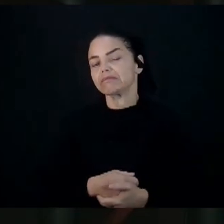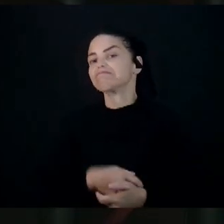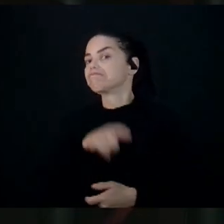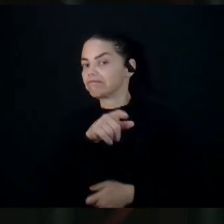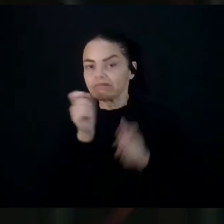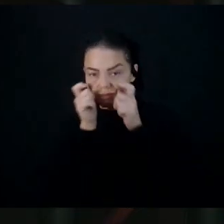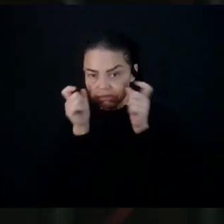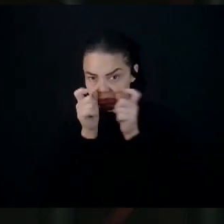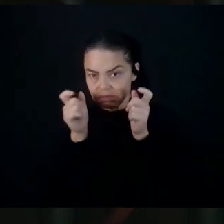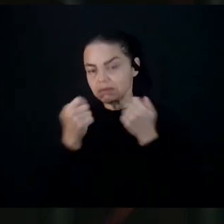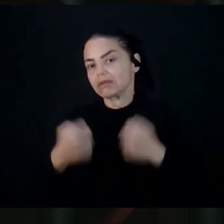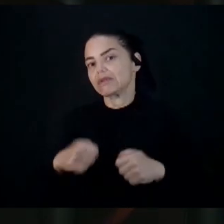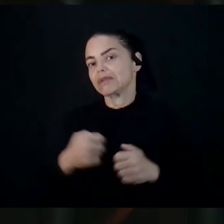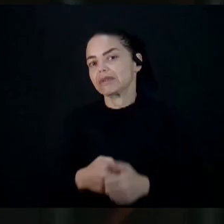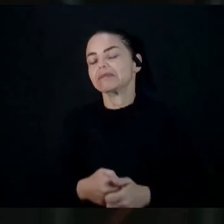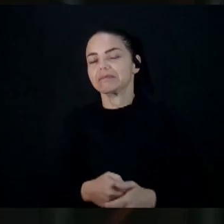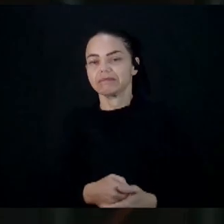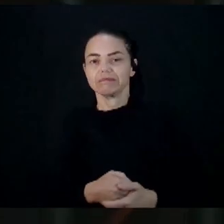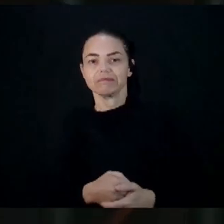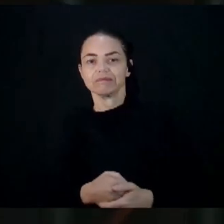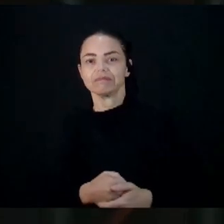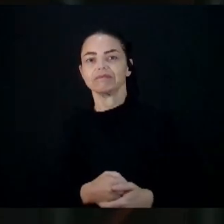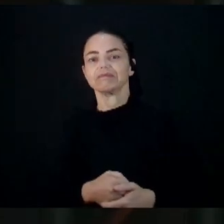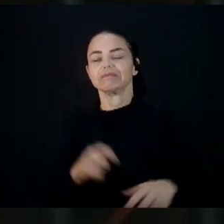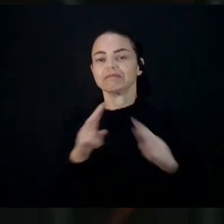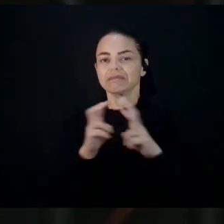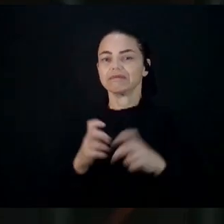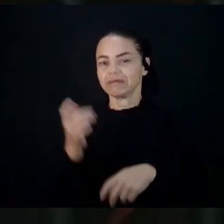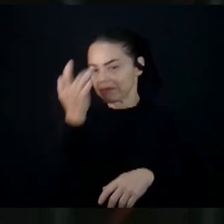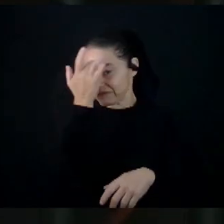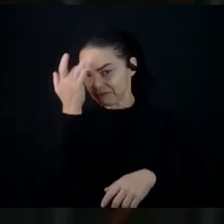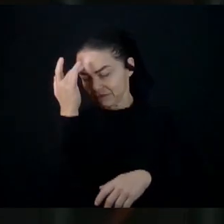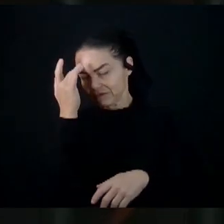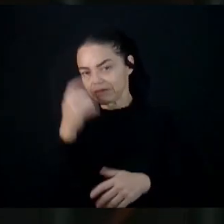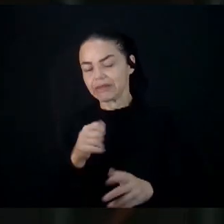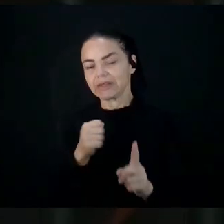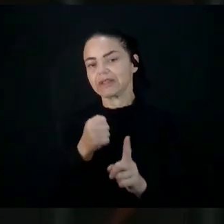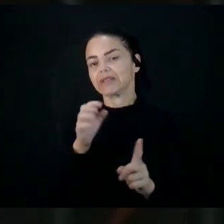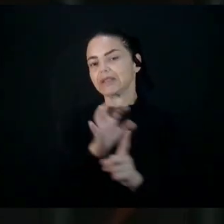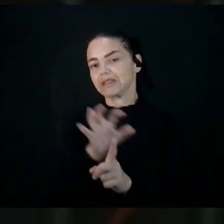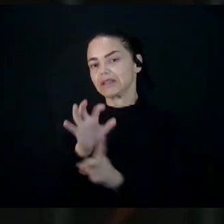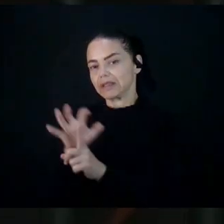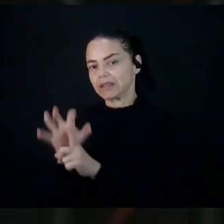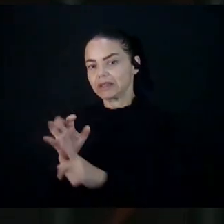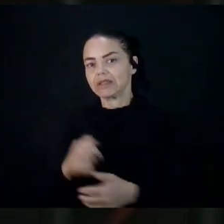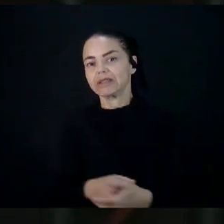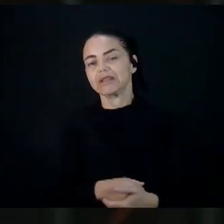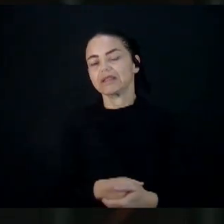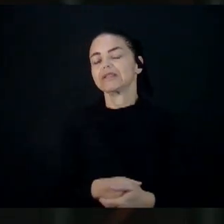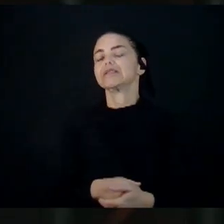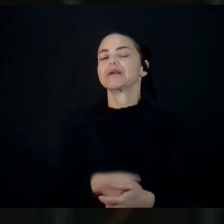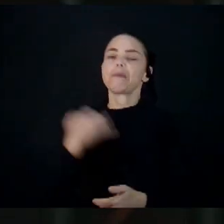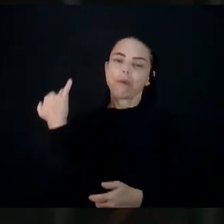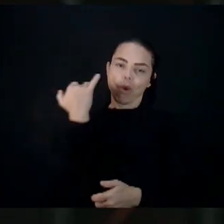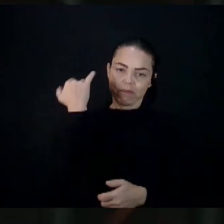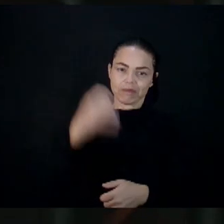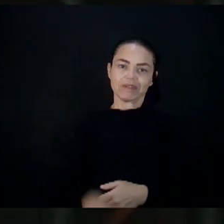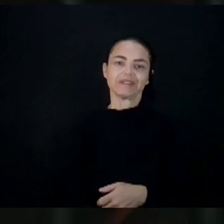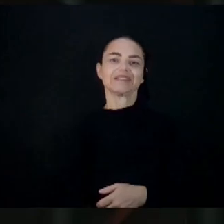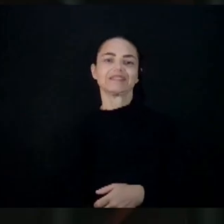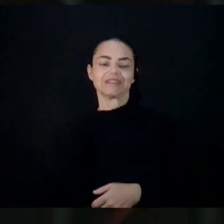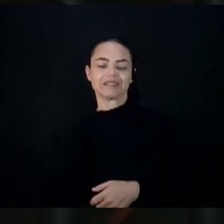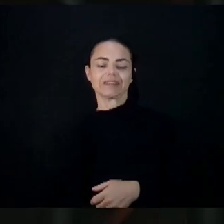atenção precisa aparecer. Falar sobre saúde mental, pressão social e consumo consciente é fundamental para a gente